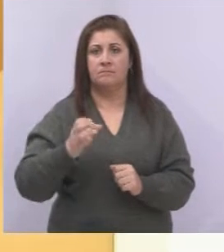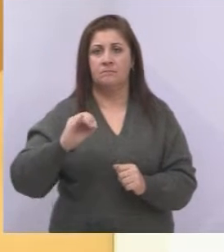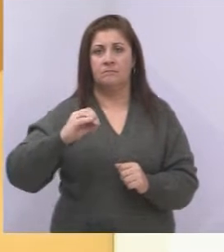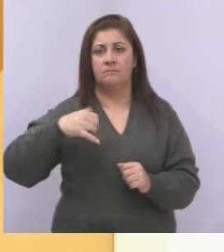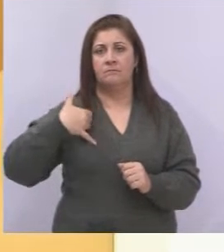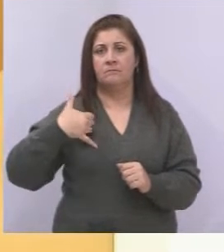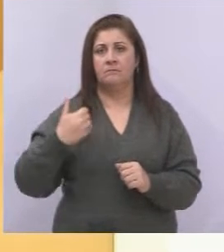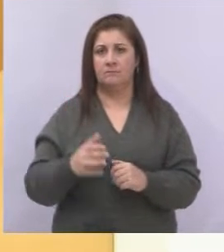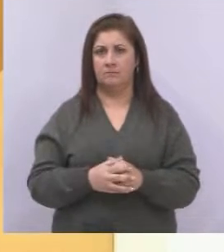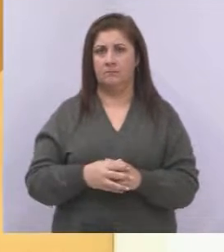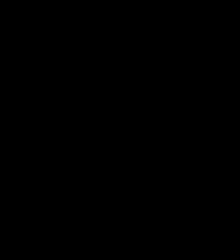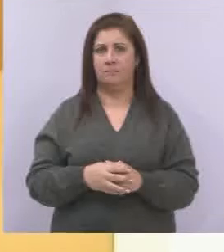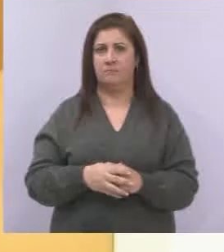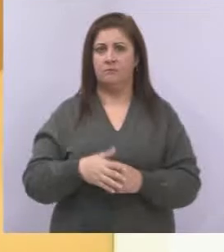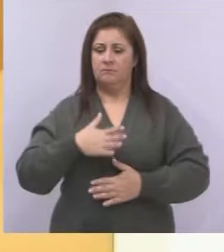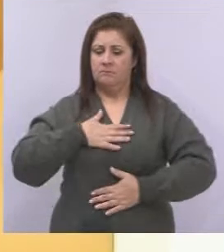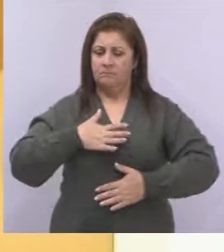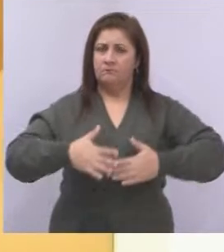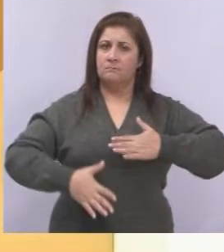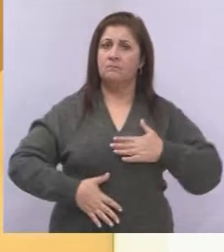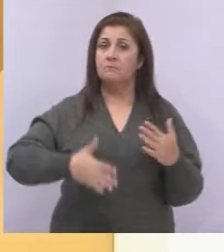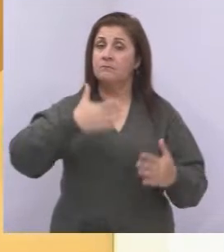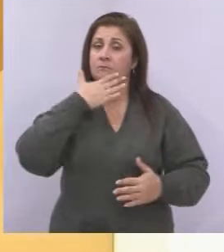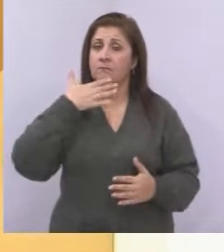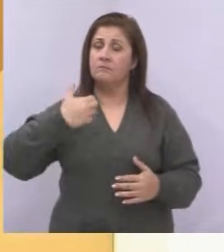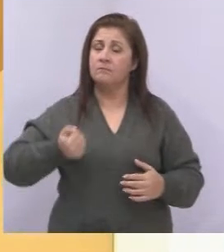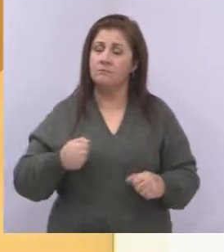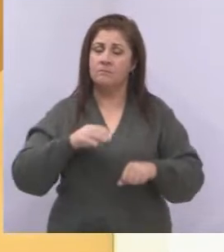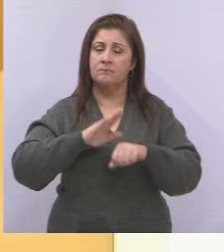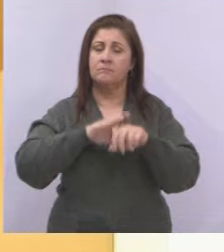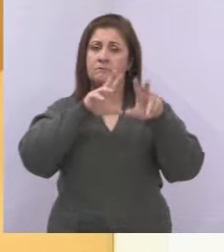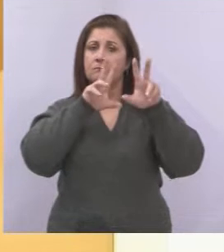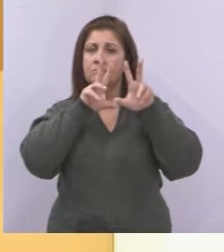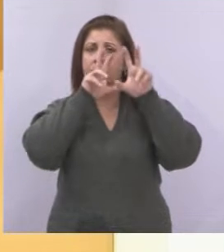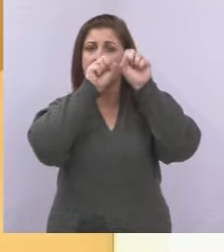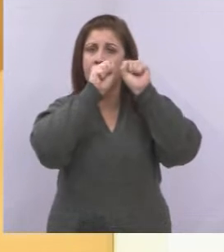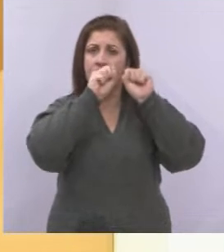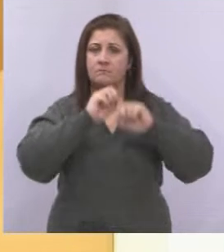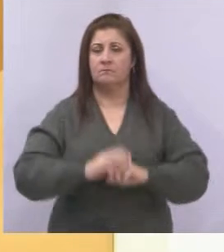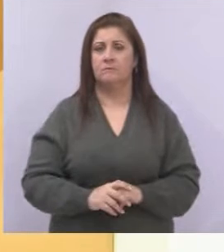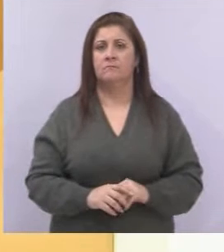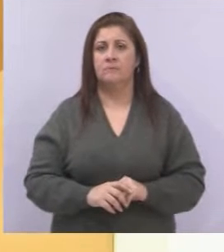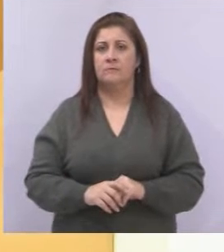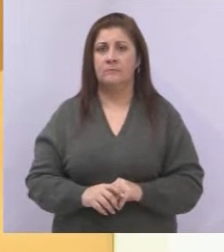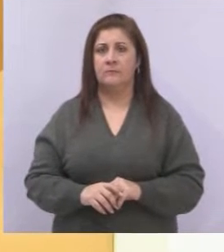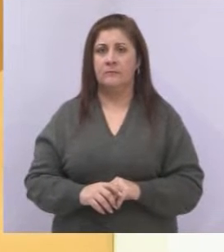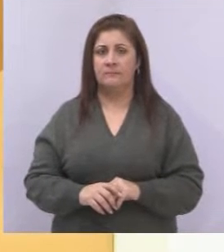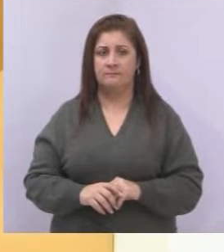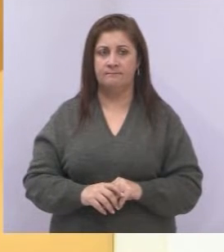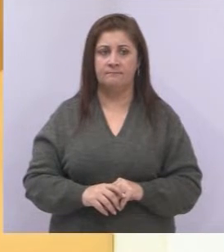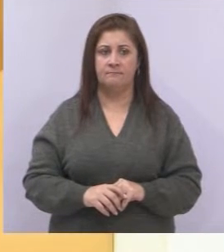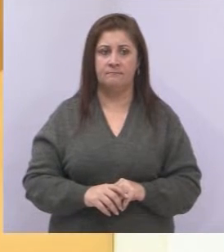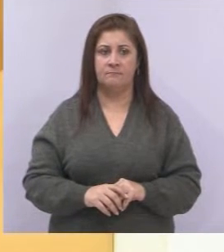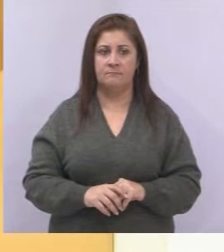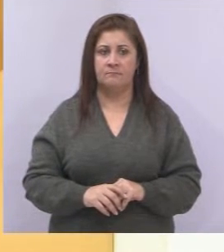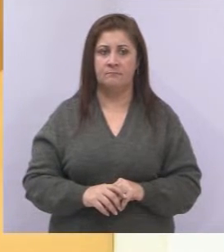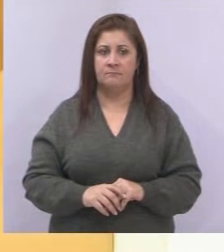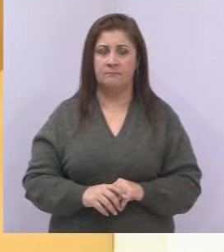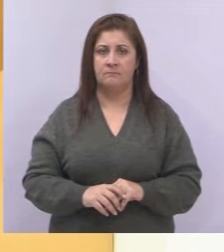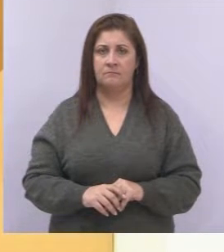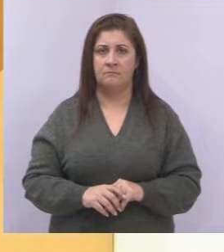que têm mais condições que ela, têm mais força, mas a